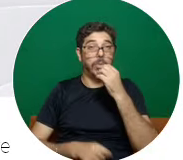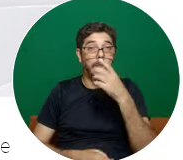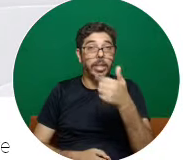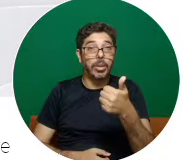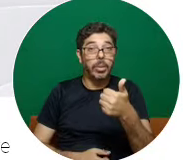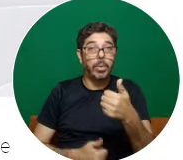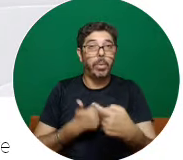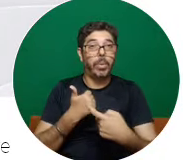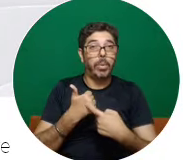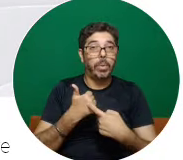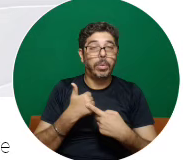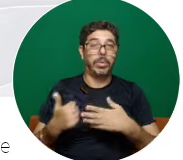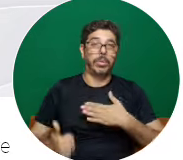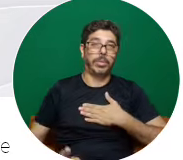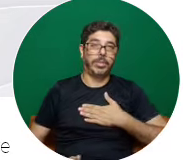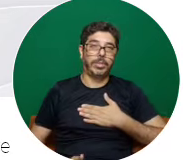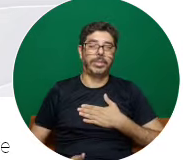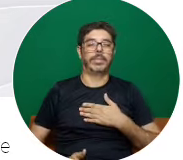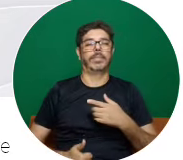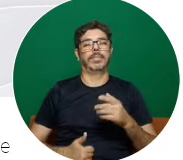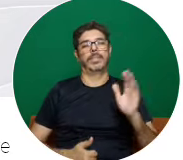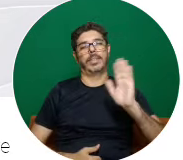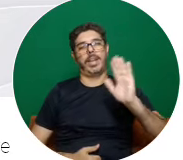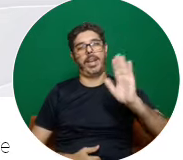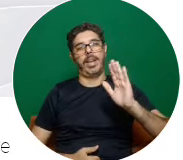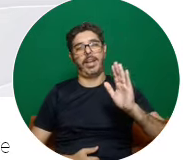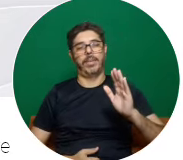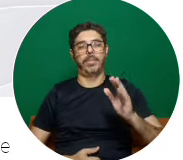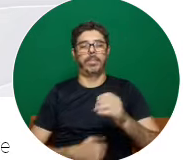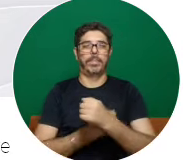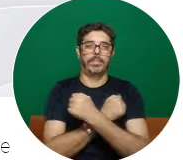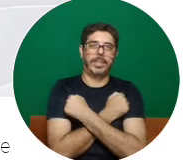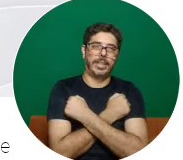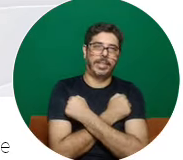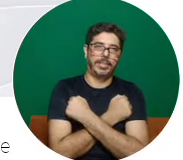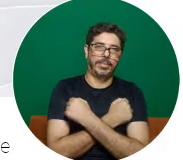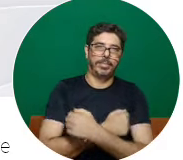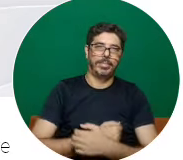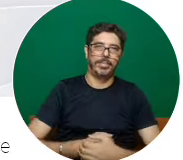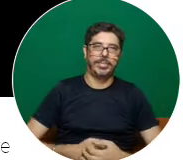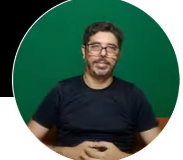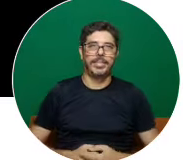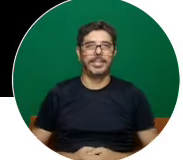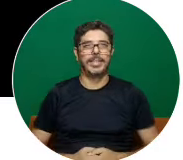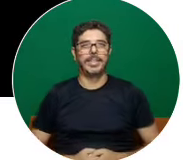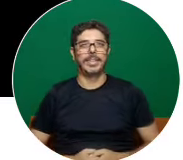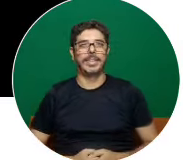um like agora e se inscreva no canal. Tenha Verve Científica. Abraço e até a próxima!